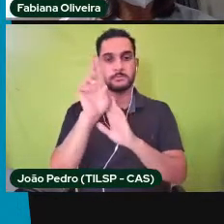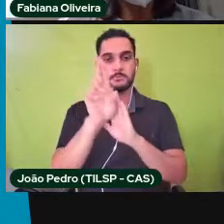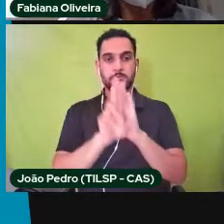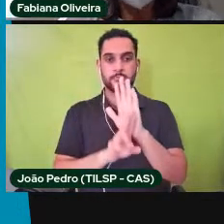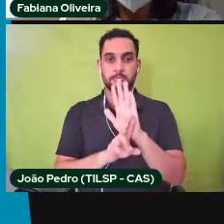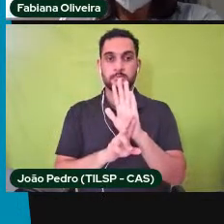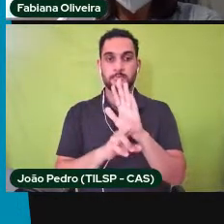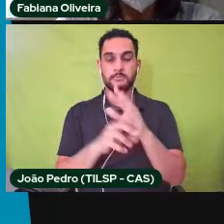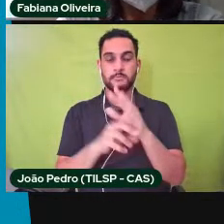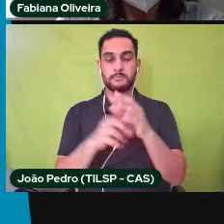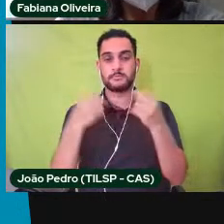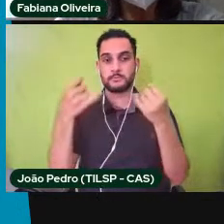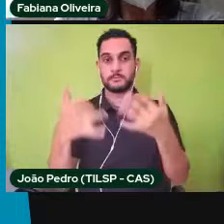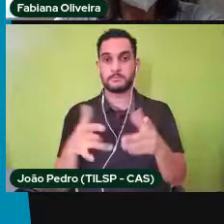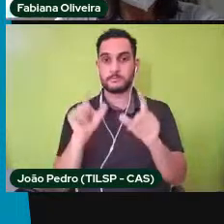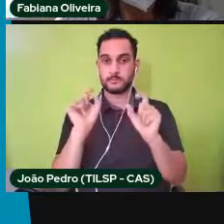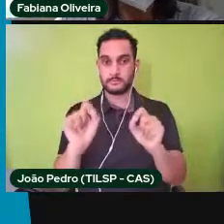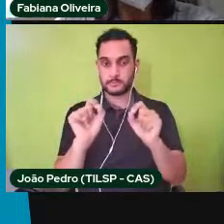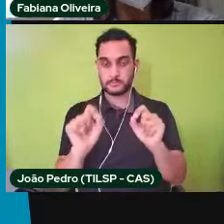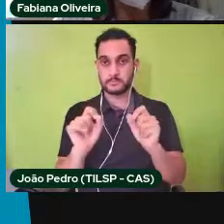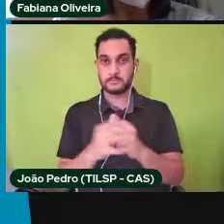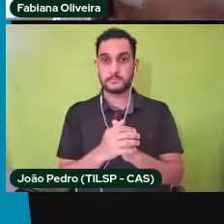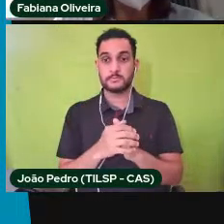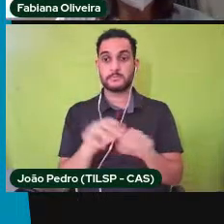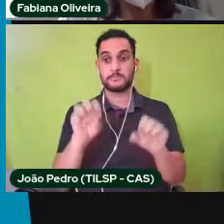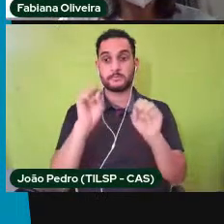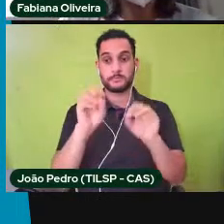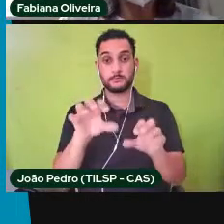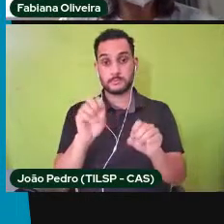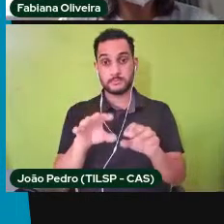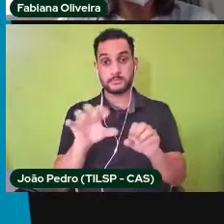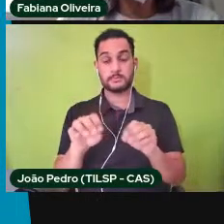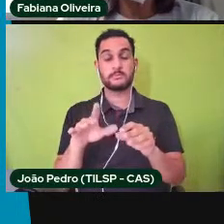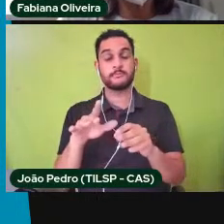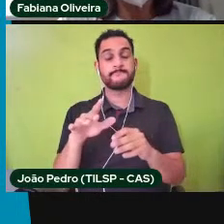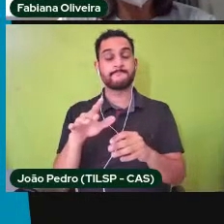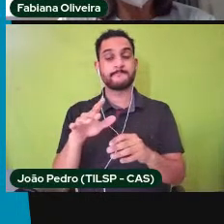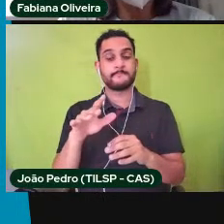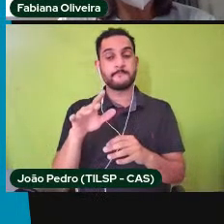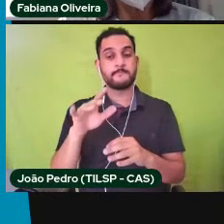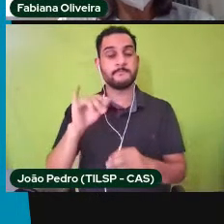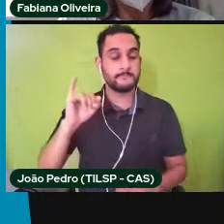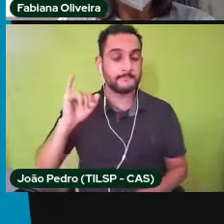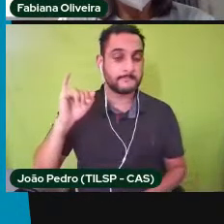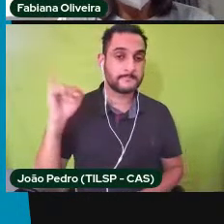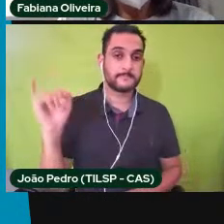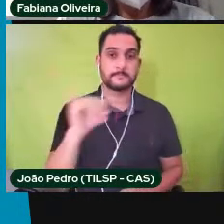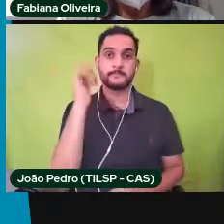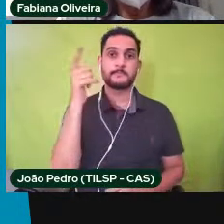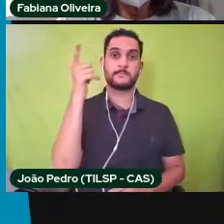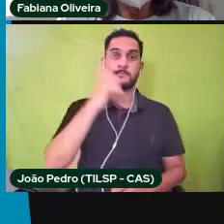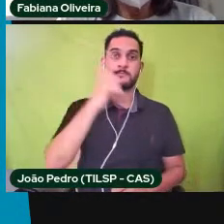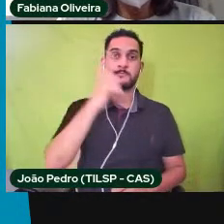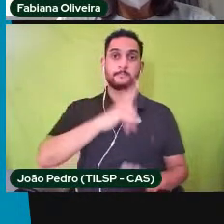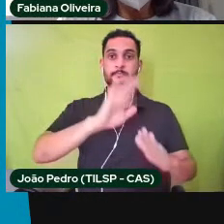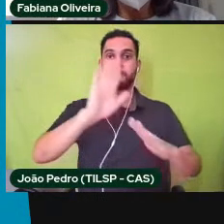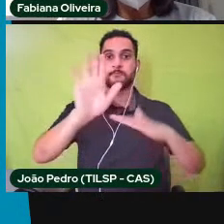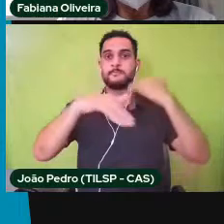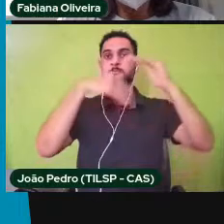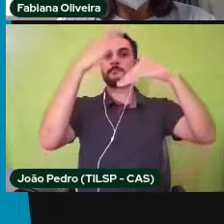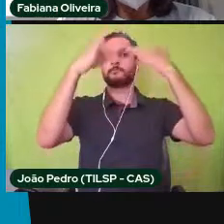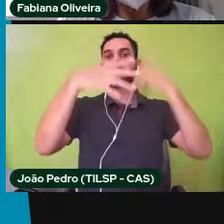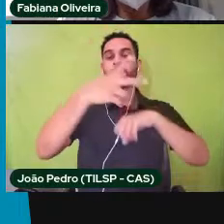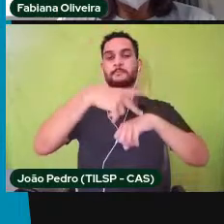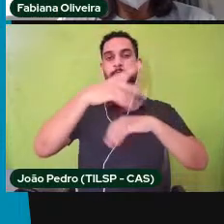que ele diz o seguinte: ele trata a educação como a chave da prosperidade econômica futura e como motor